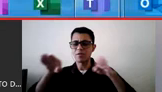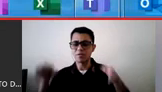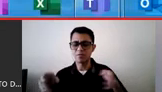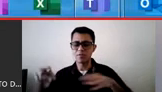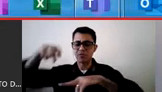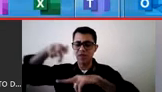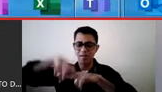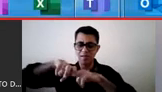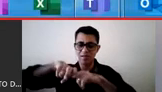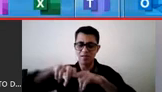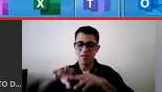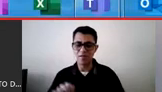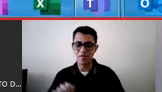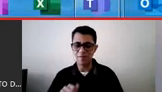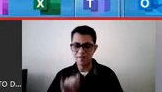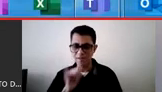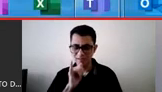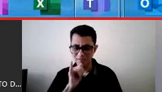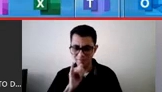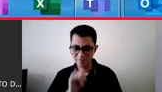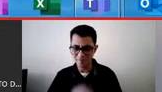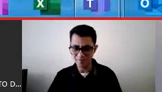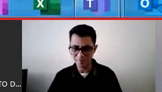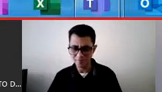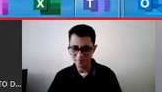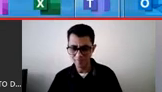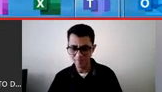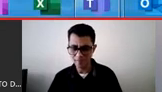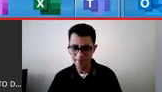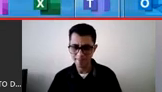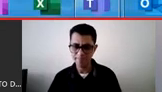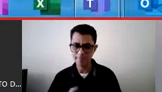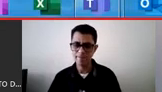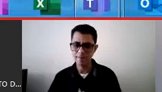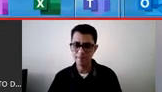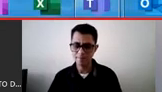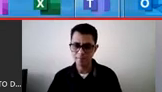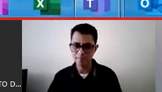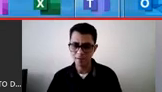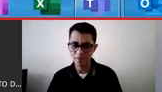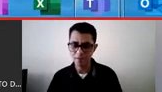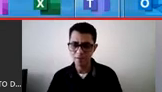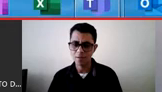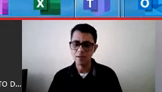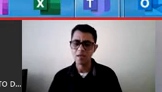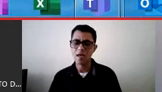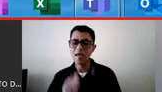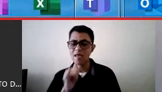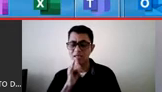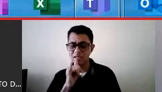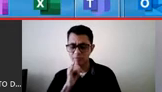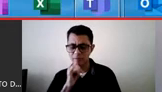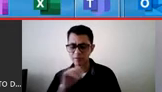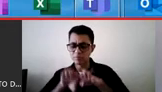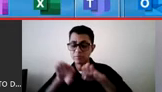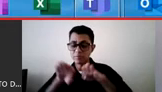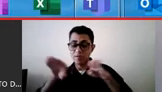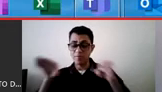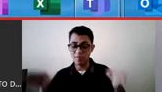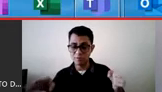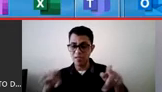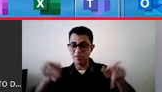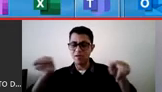dia, Diego. Oi? Eu, Thaís, estou fazendo todo dia meditação. É o que tem me trazido tranquilidade, sabe? Ah, que legal.